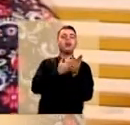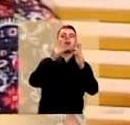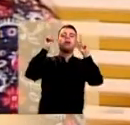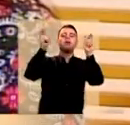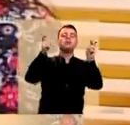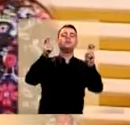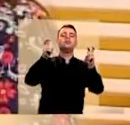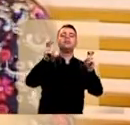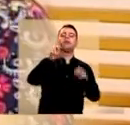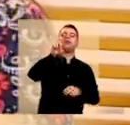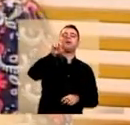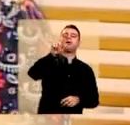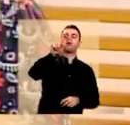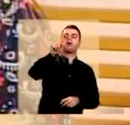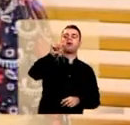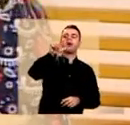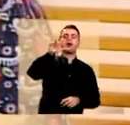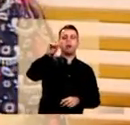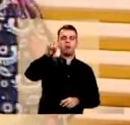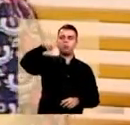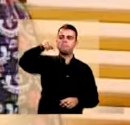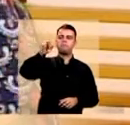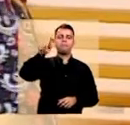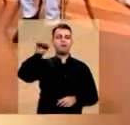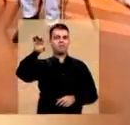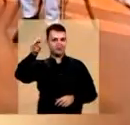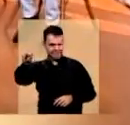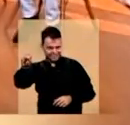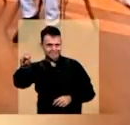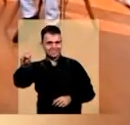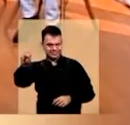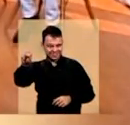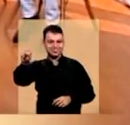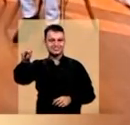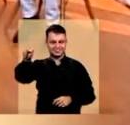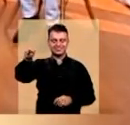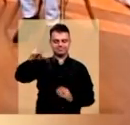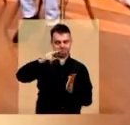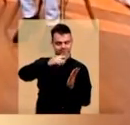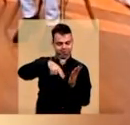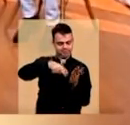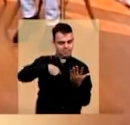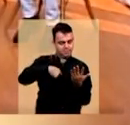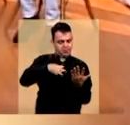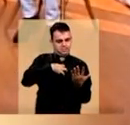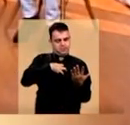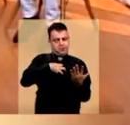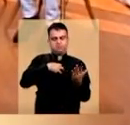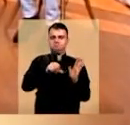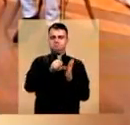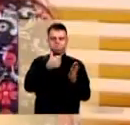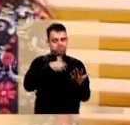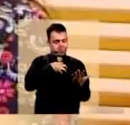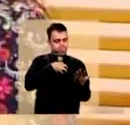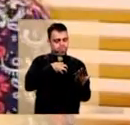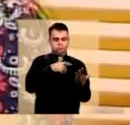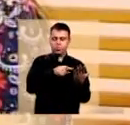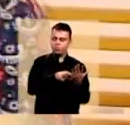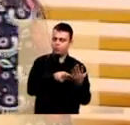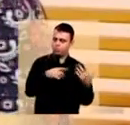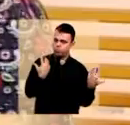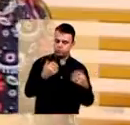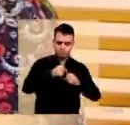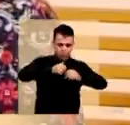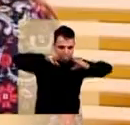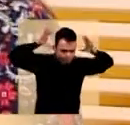Galo Marquês, do Ganimedes José. Acho que foi... Esse livro. Acho que foi, assim, a primeira vez que eu falei assim, nossa, eu posso